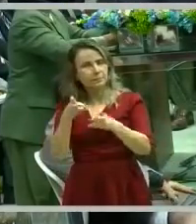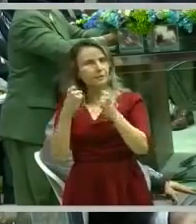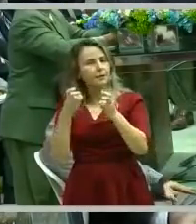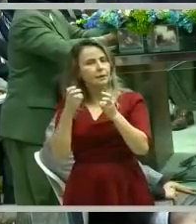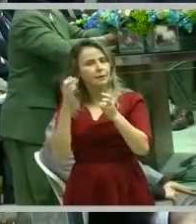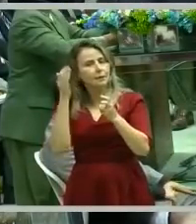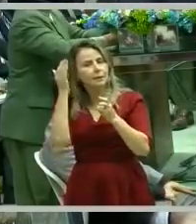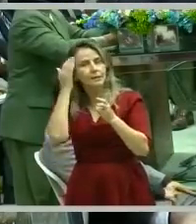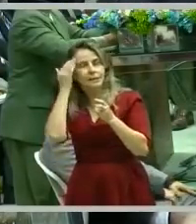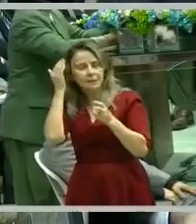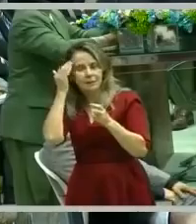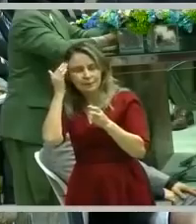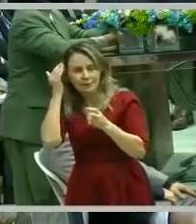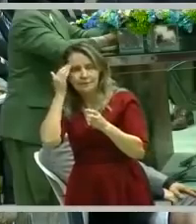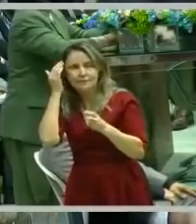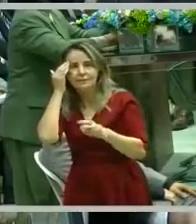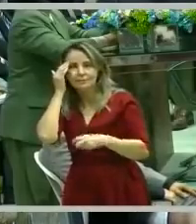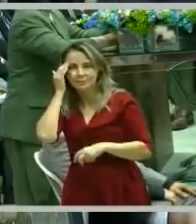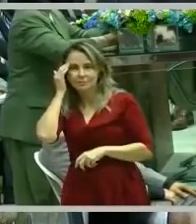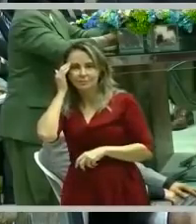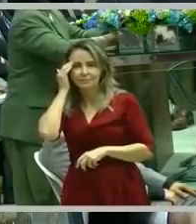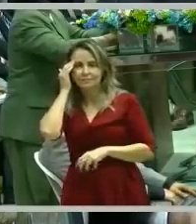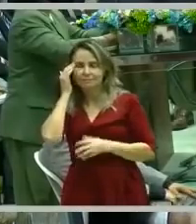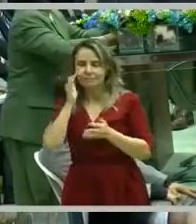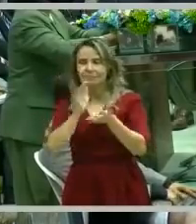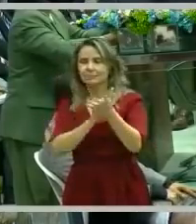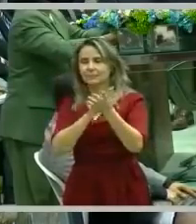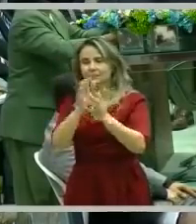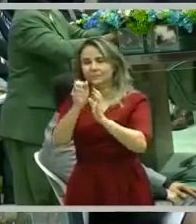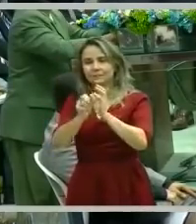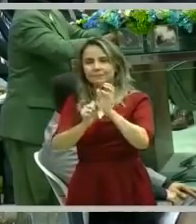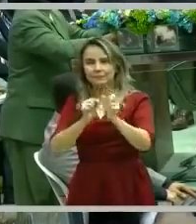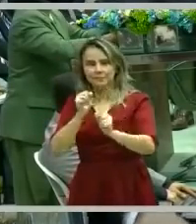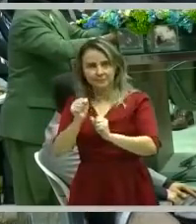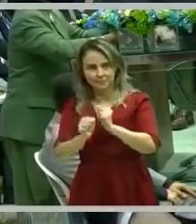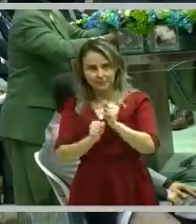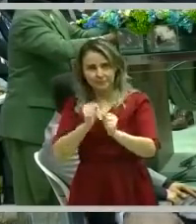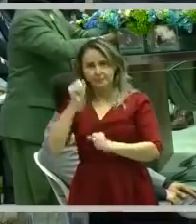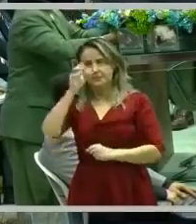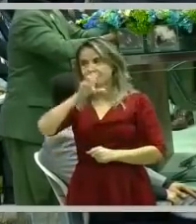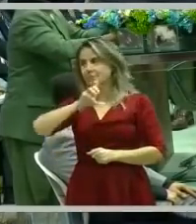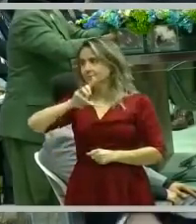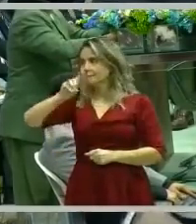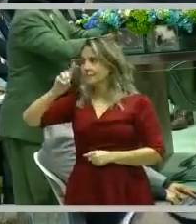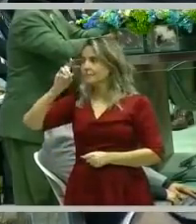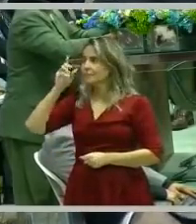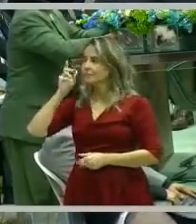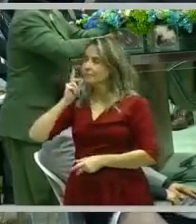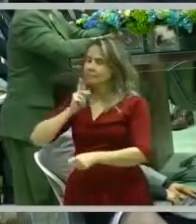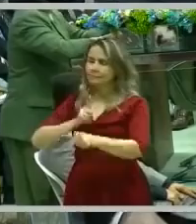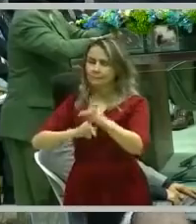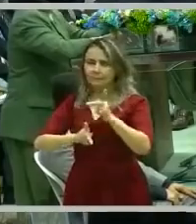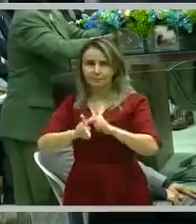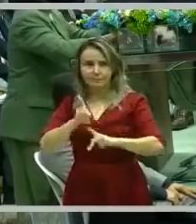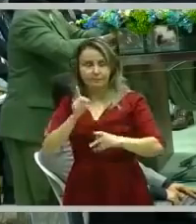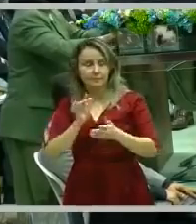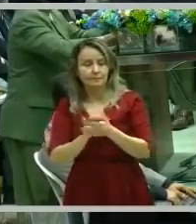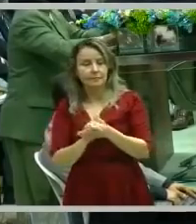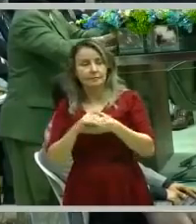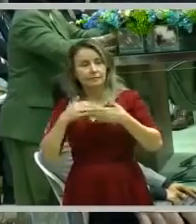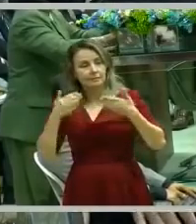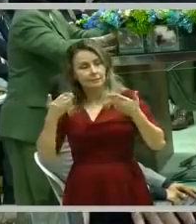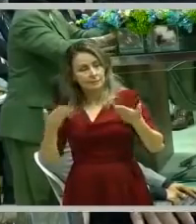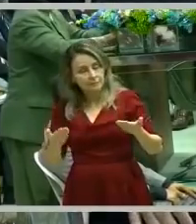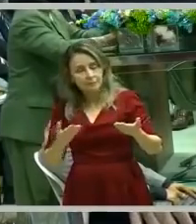para compreender. Aleluia, bendito seja Deus para sempre, aleluia. Então, meus amados irmãos,